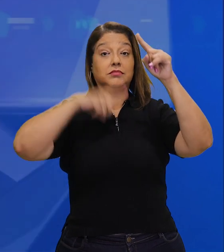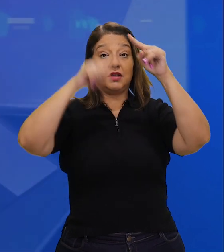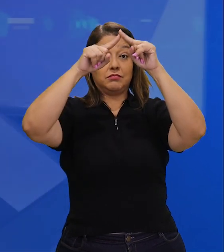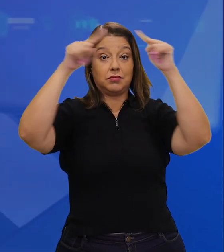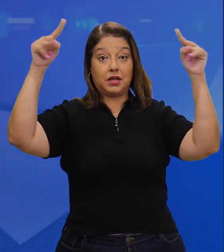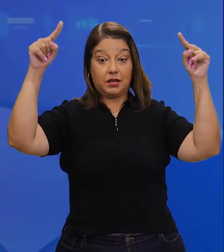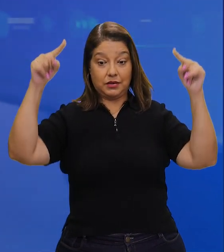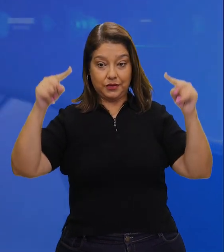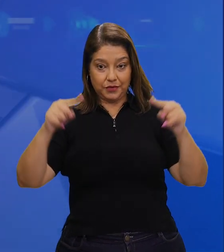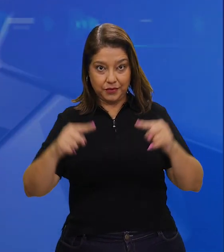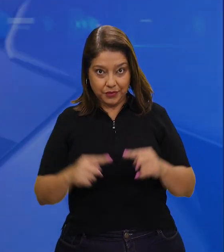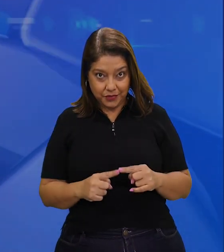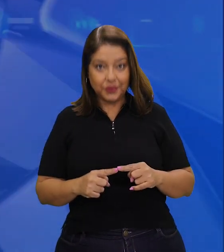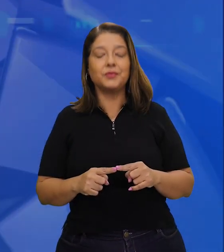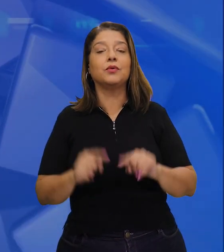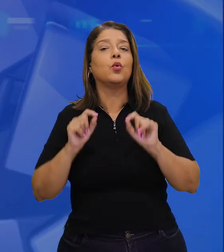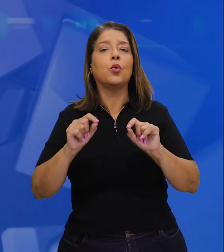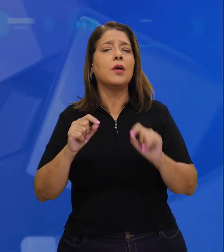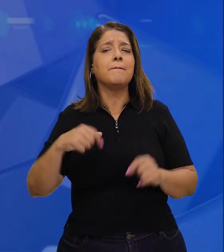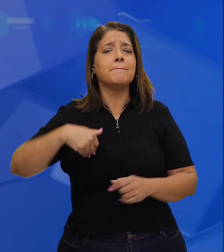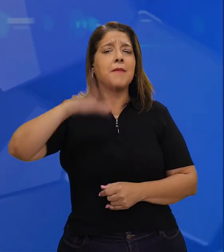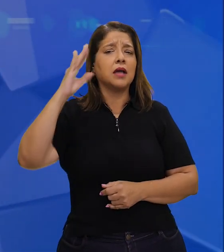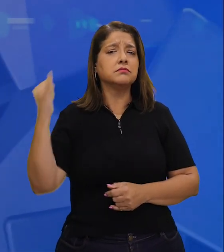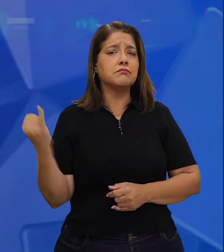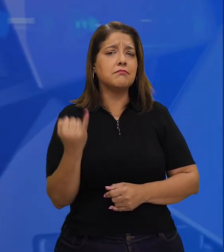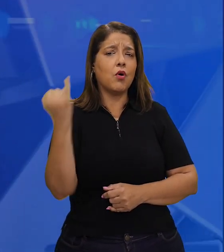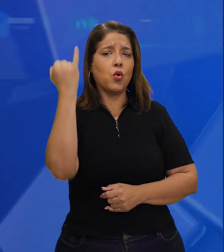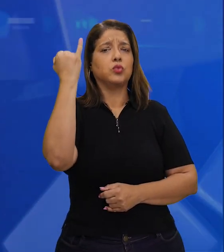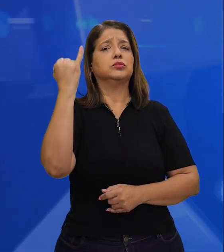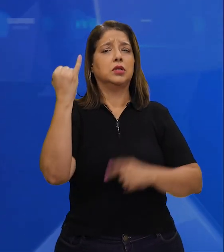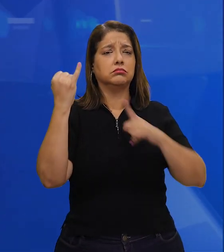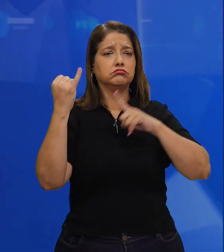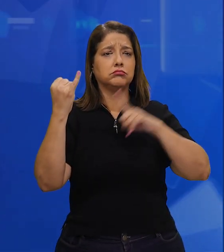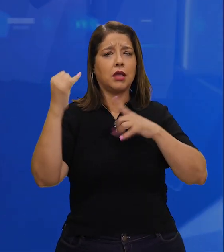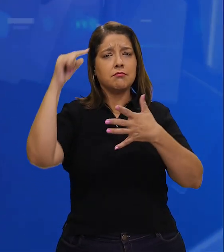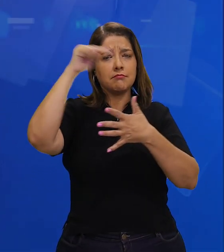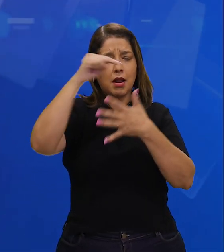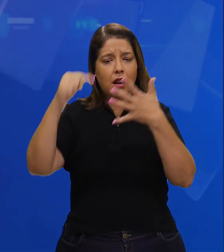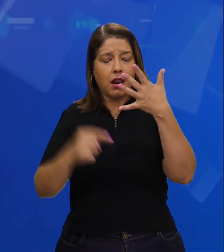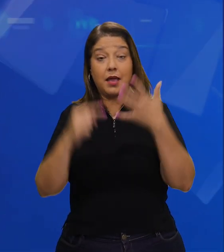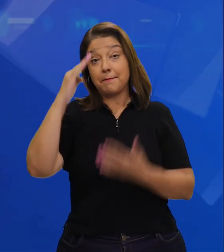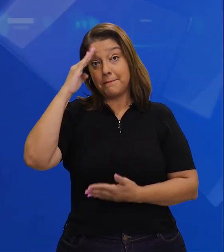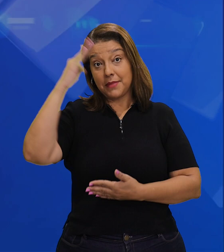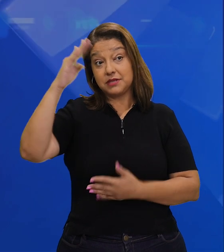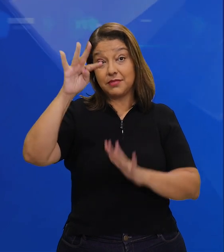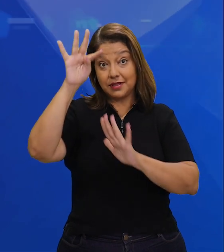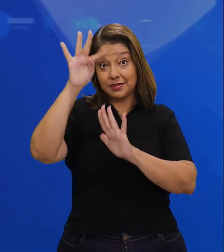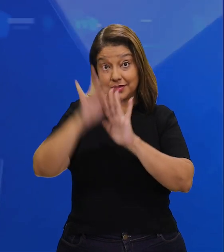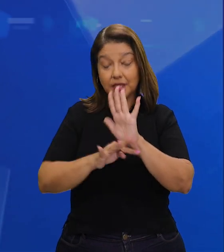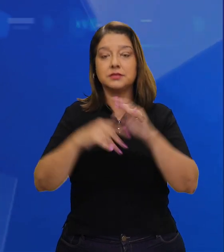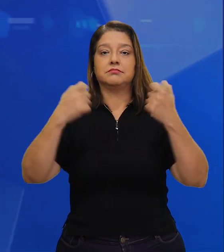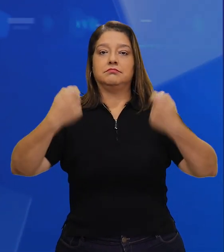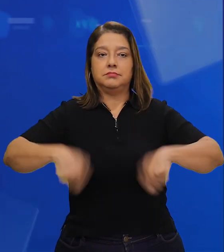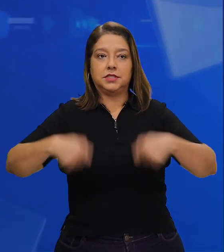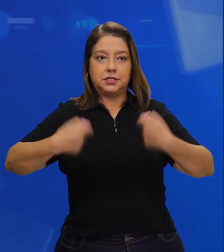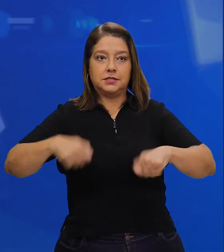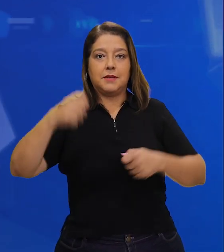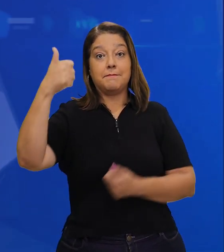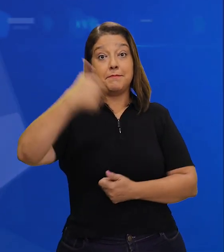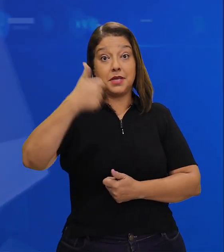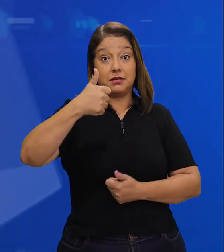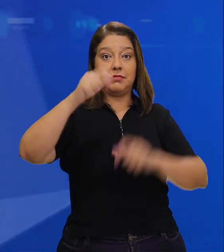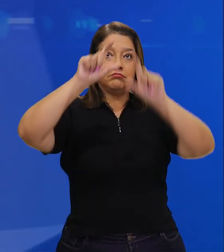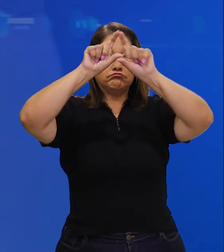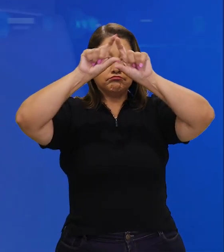invertido, pois o que for mais importante, os aspectos principais do texto devem vir